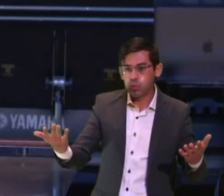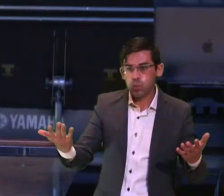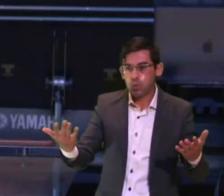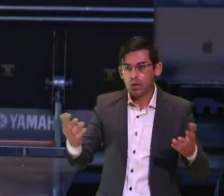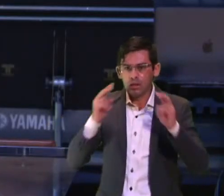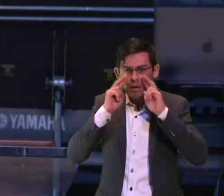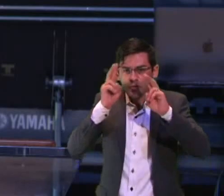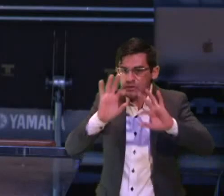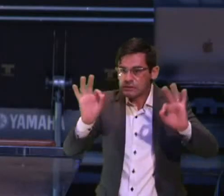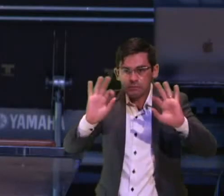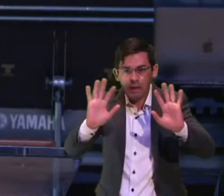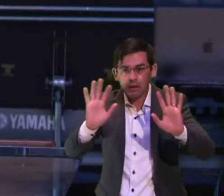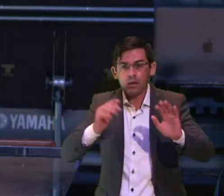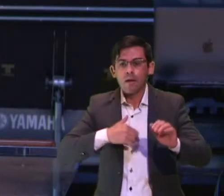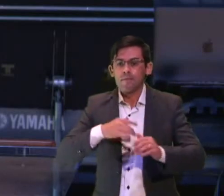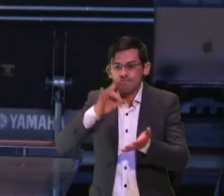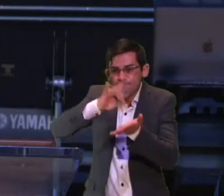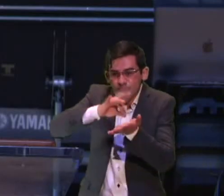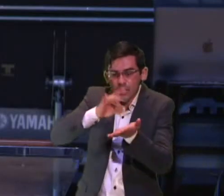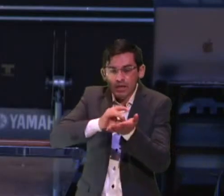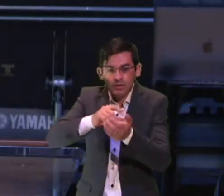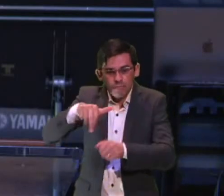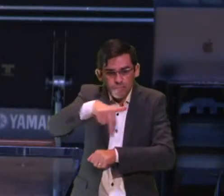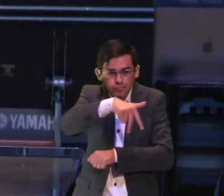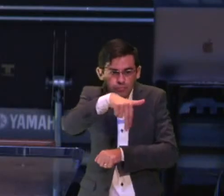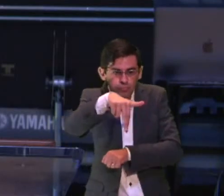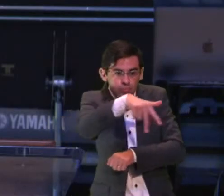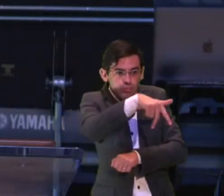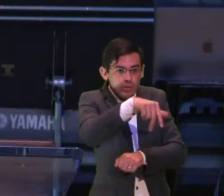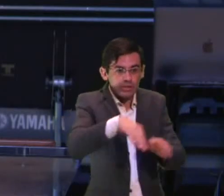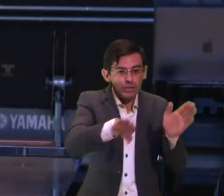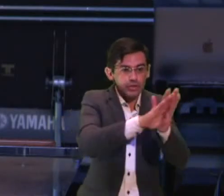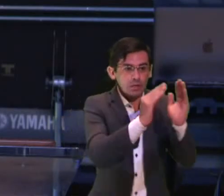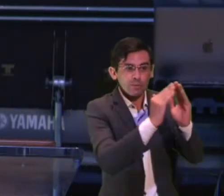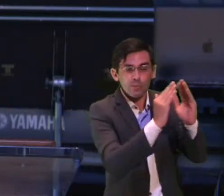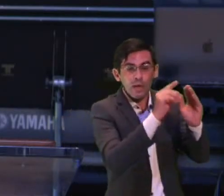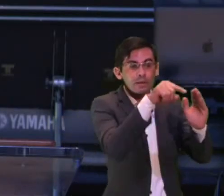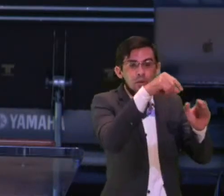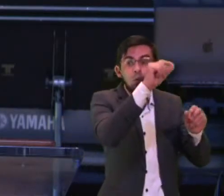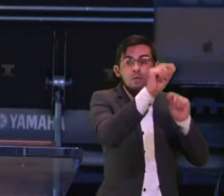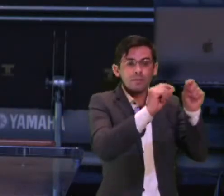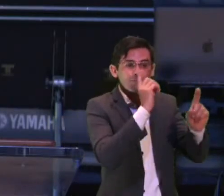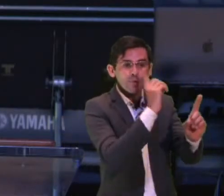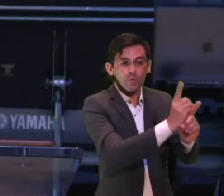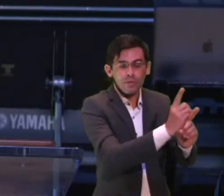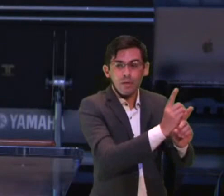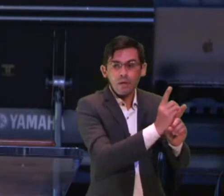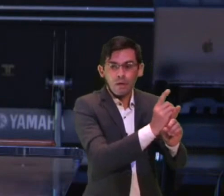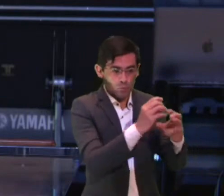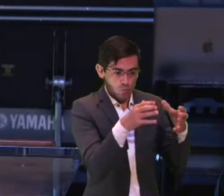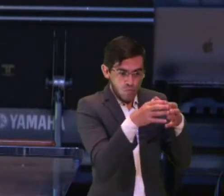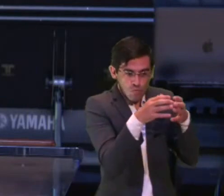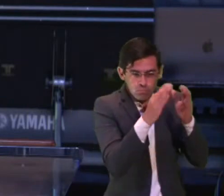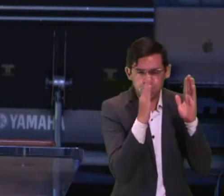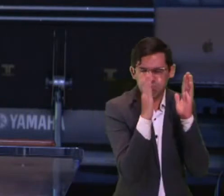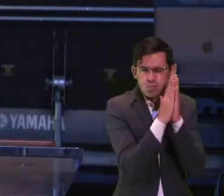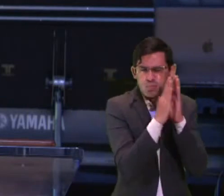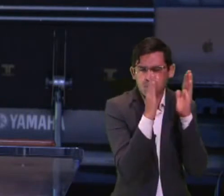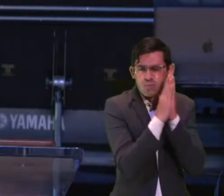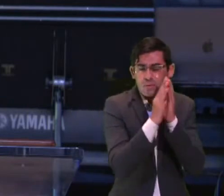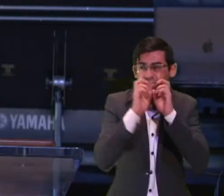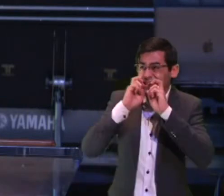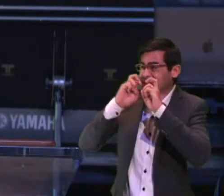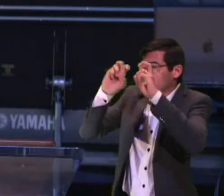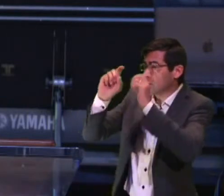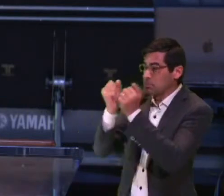uma visão. Ele vai na casa desta irmã, encontra a igreja orando. Uma igreja que clama por